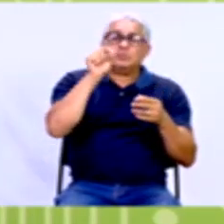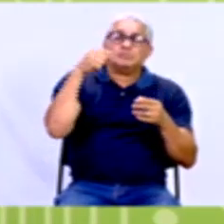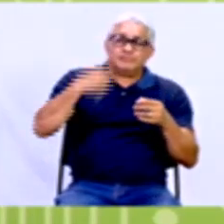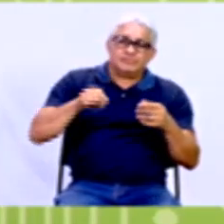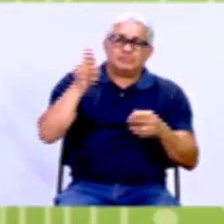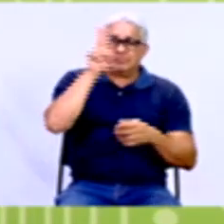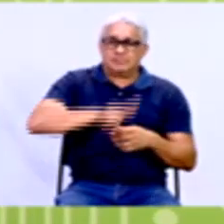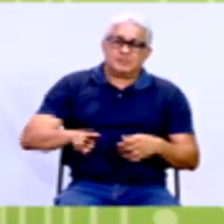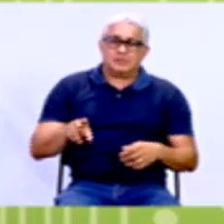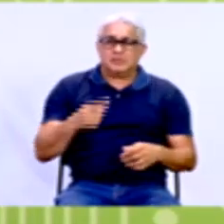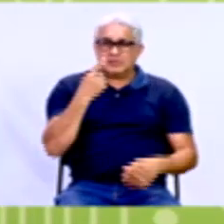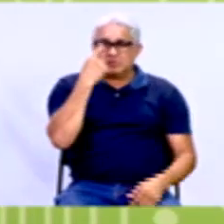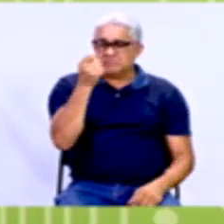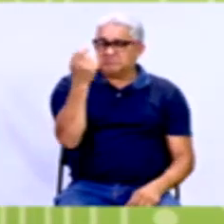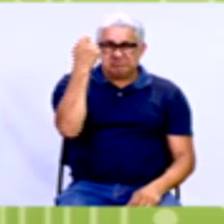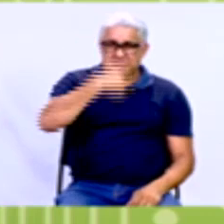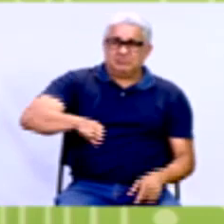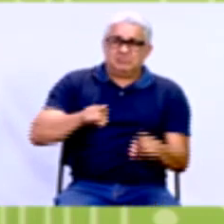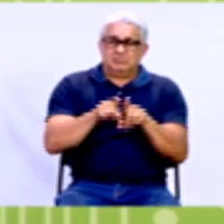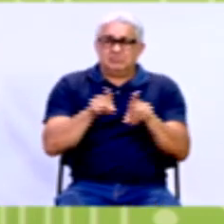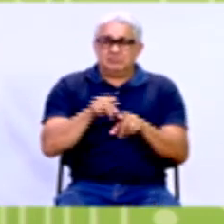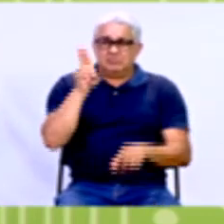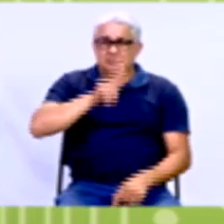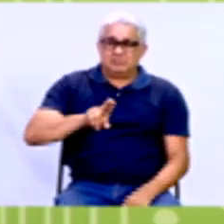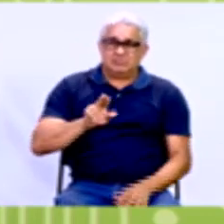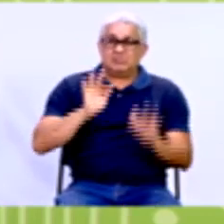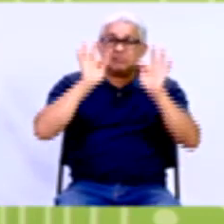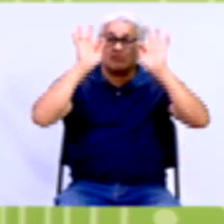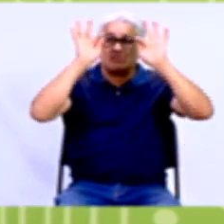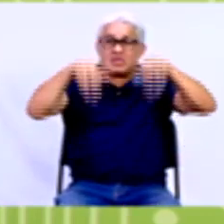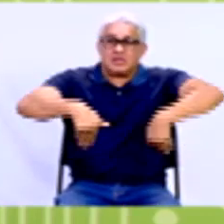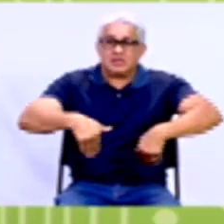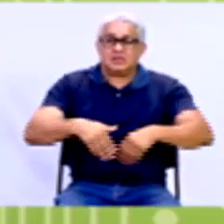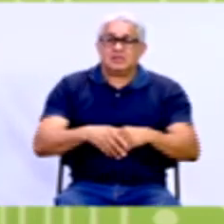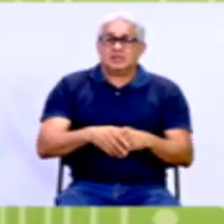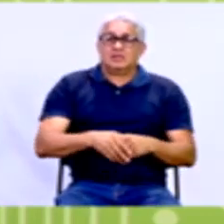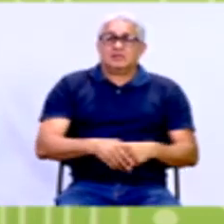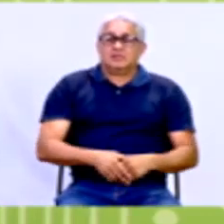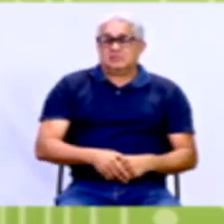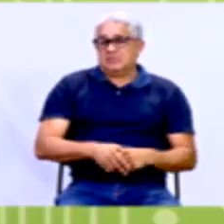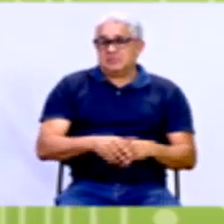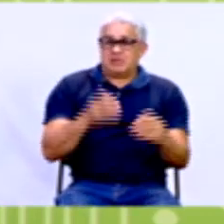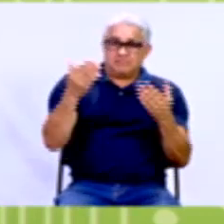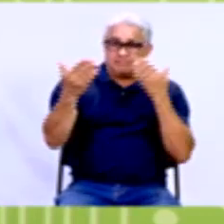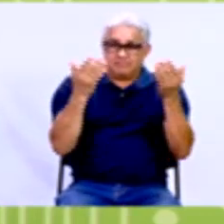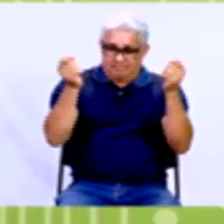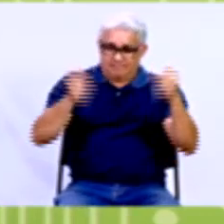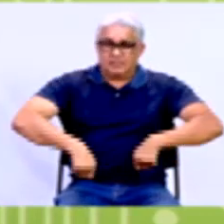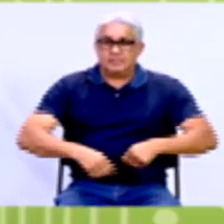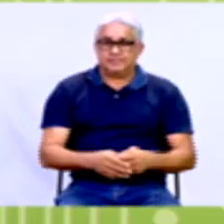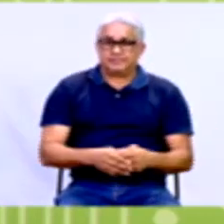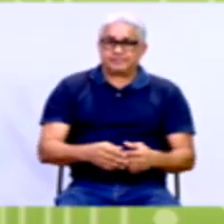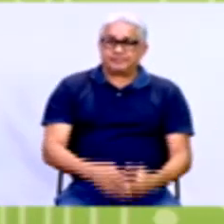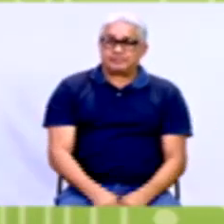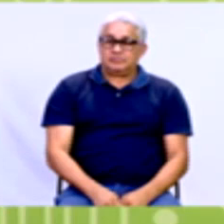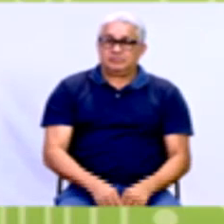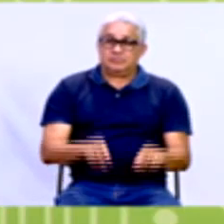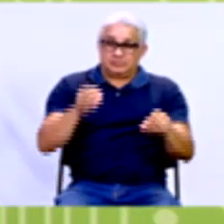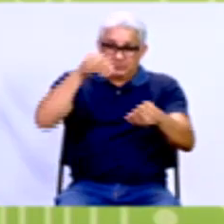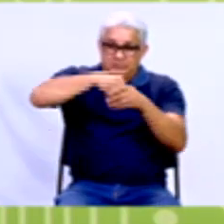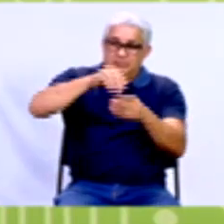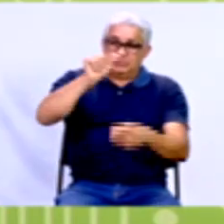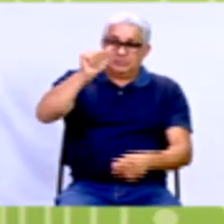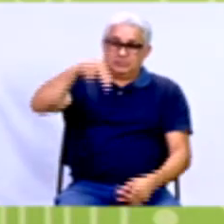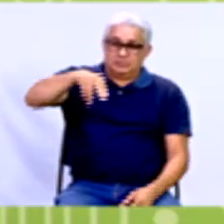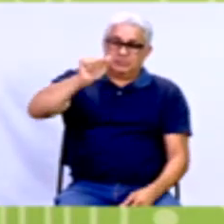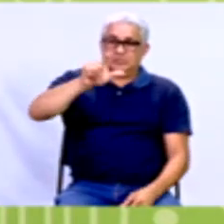que não é interessante a gente usar, e depois chegar lá no final e fazer uma avaliação dele. Então, a gente, dentro da análise de dados, a gente vai fazer assim, dar